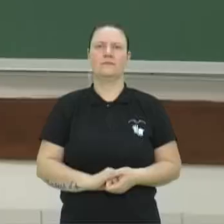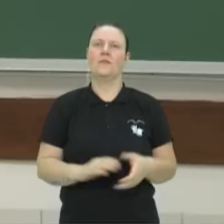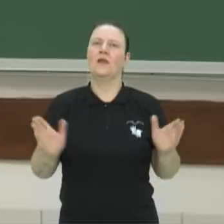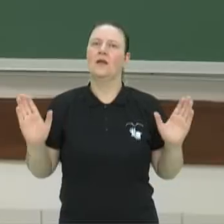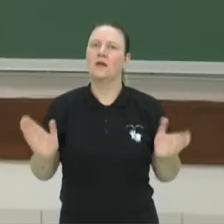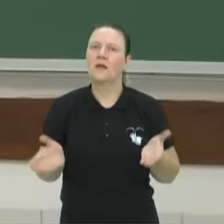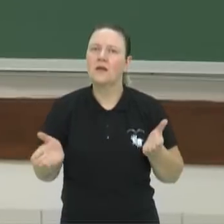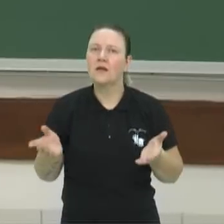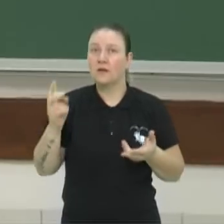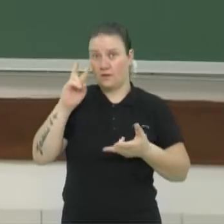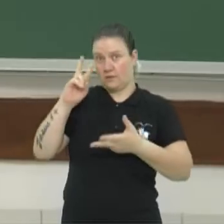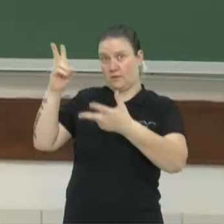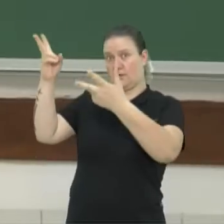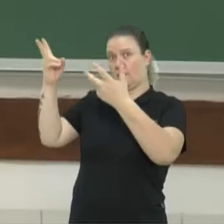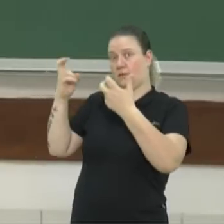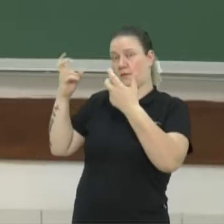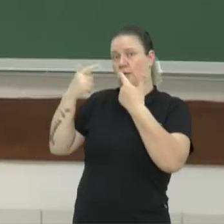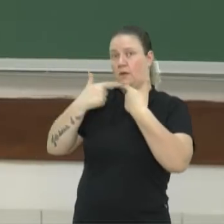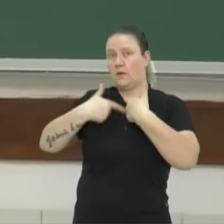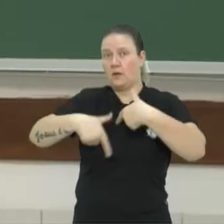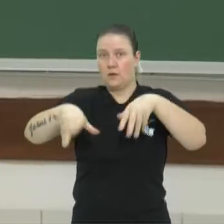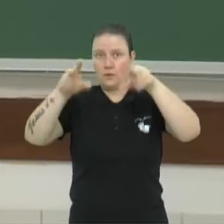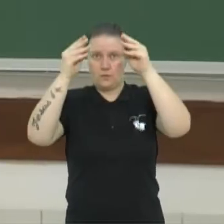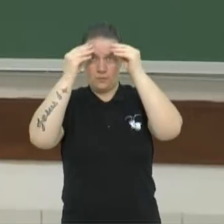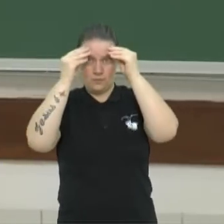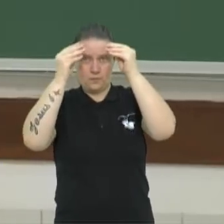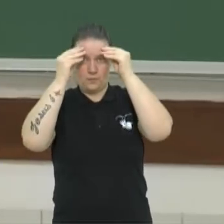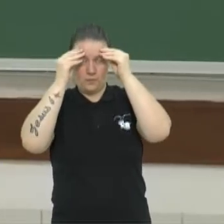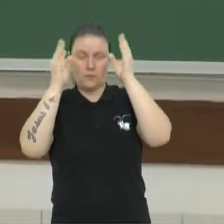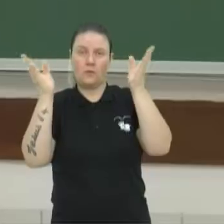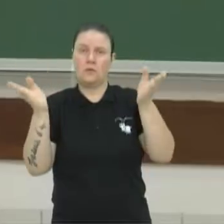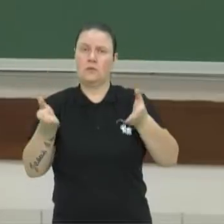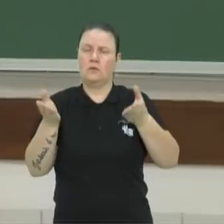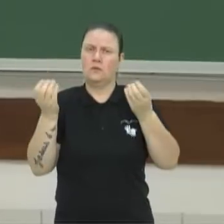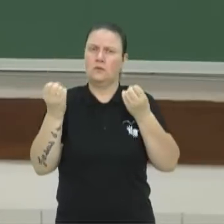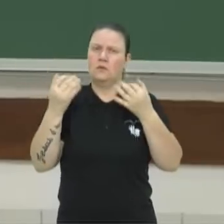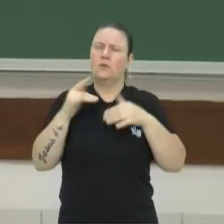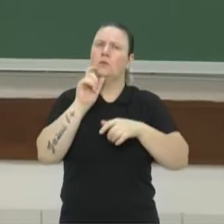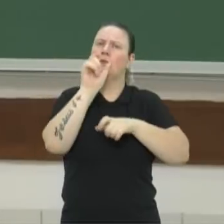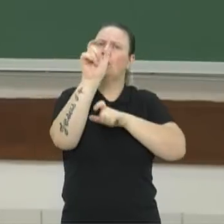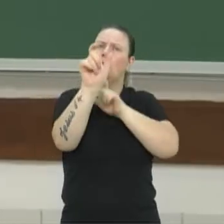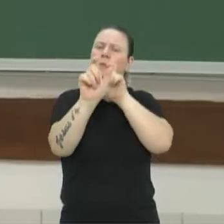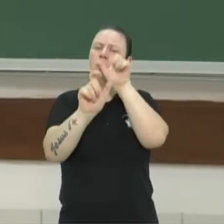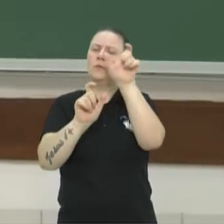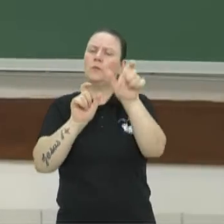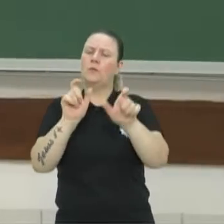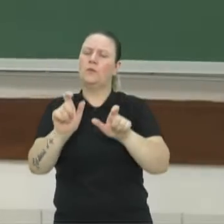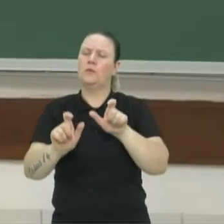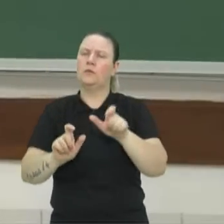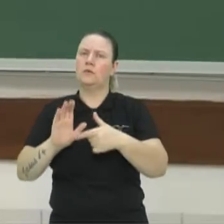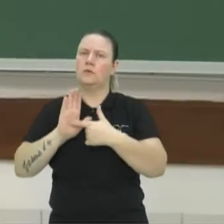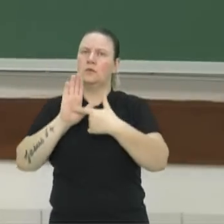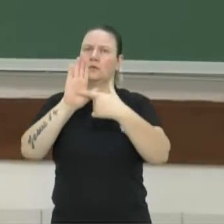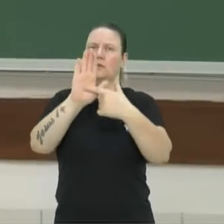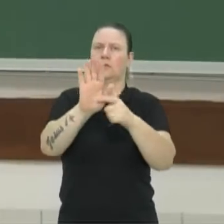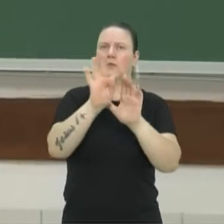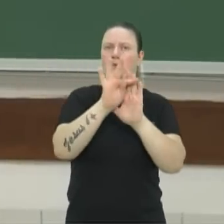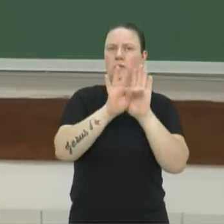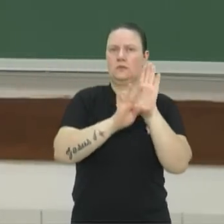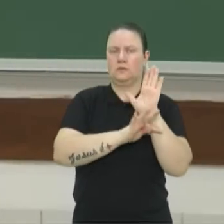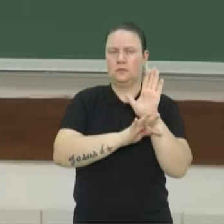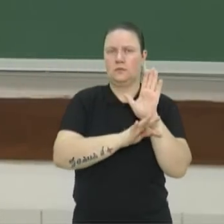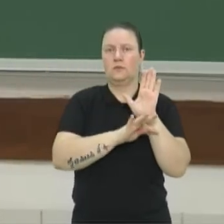Agora, de olho na linguagem, vamos falar um pouquinho sobre algumas palavrinhas, né, que aparecem no texto, sobre